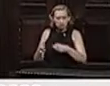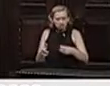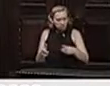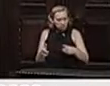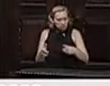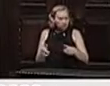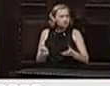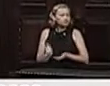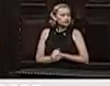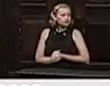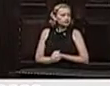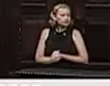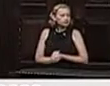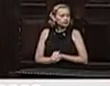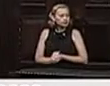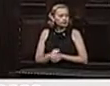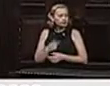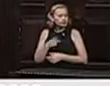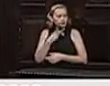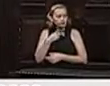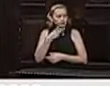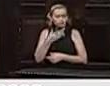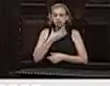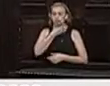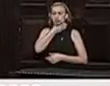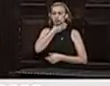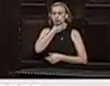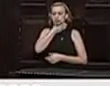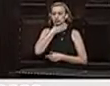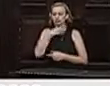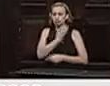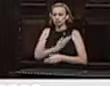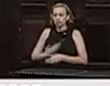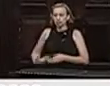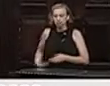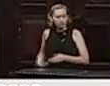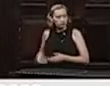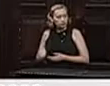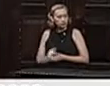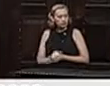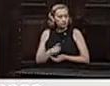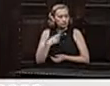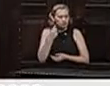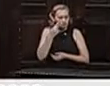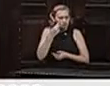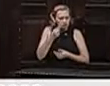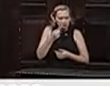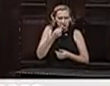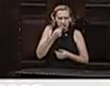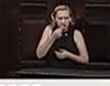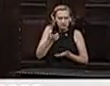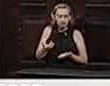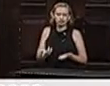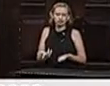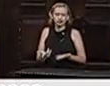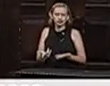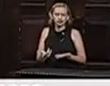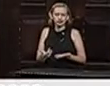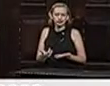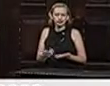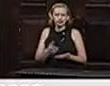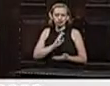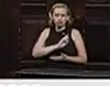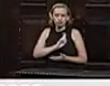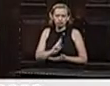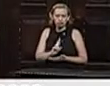orçamento, dizer que essa crise do governo nós acompanhamos de perto e com responsabilidade da